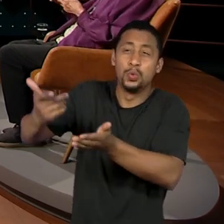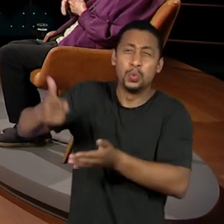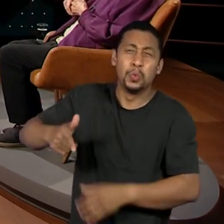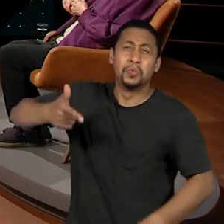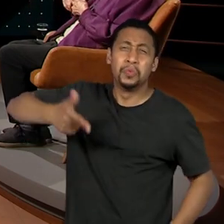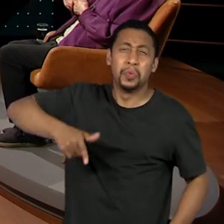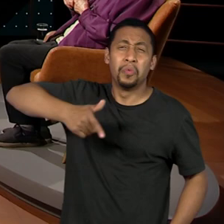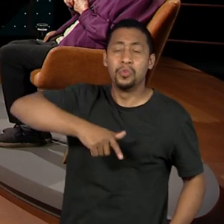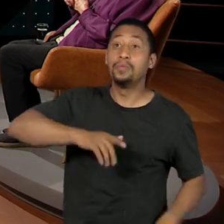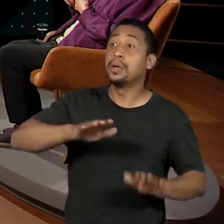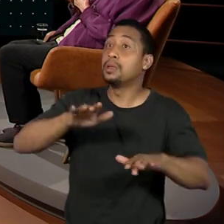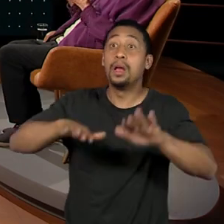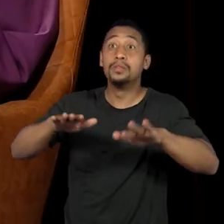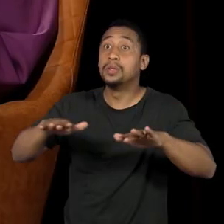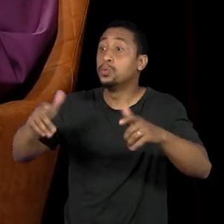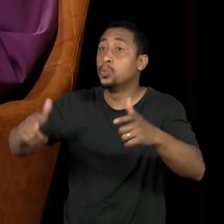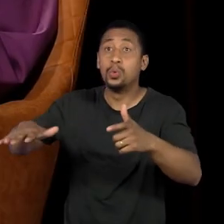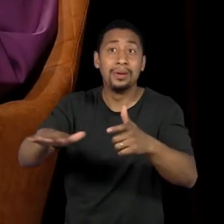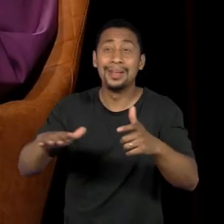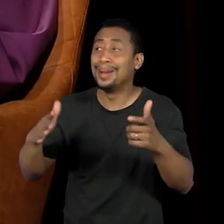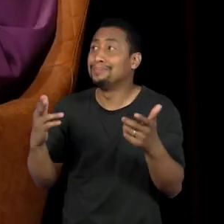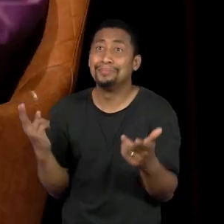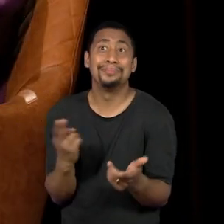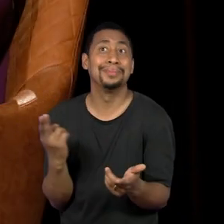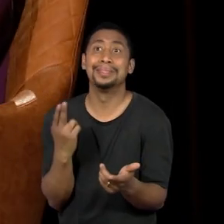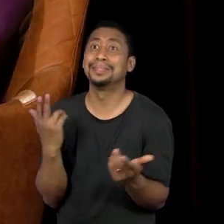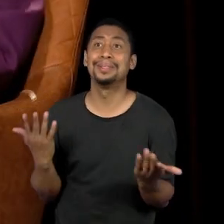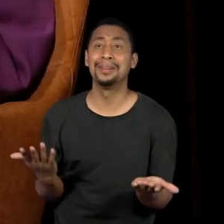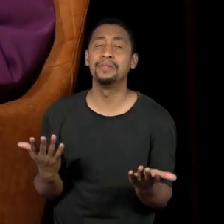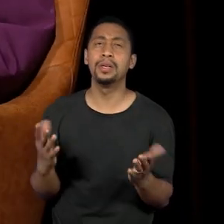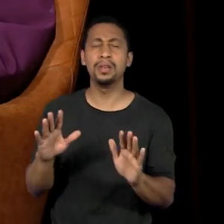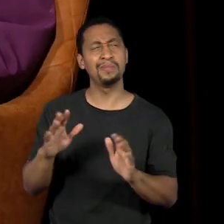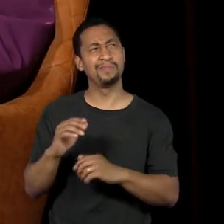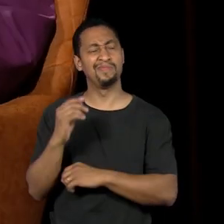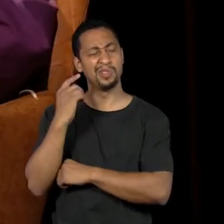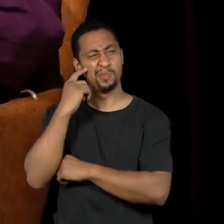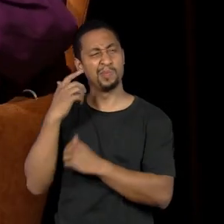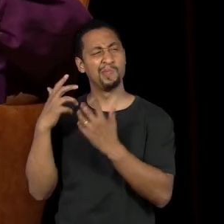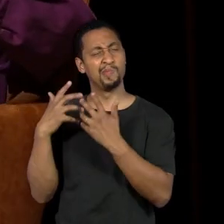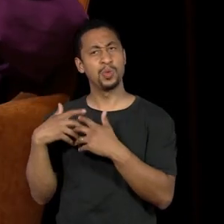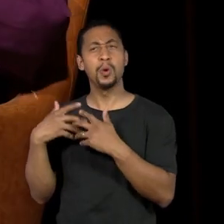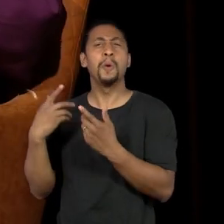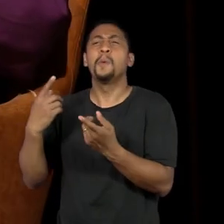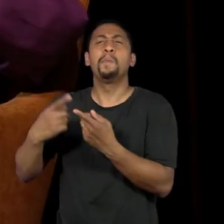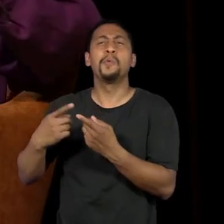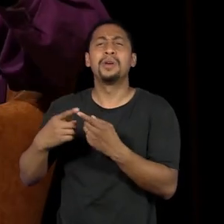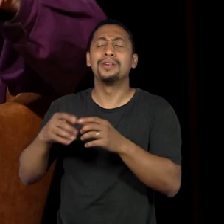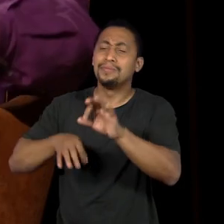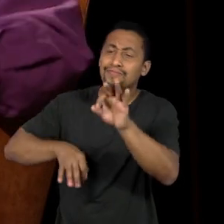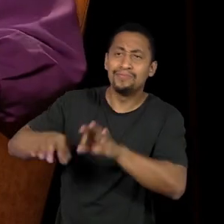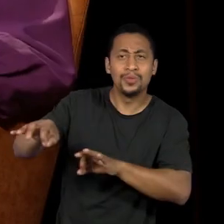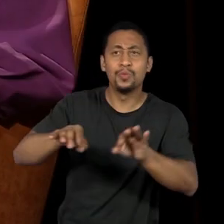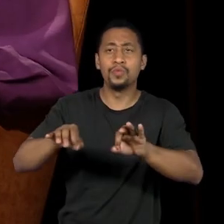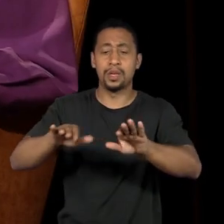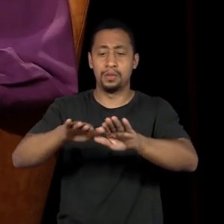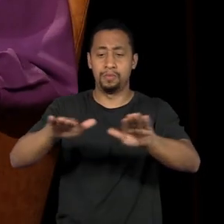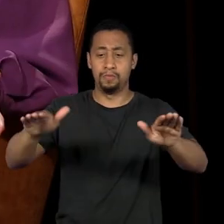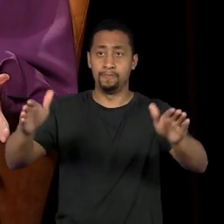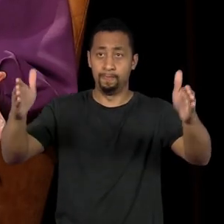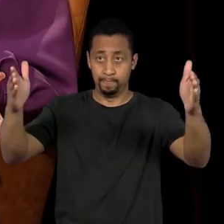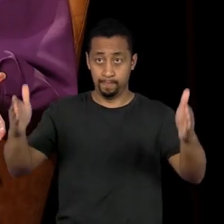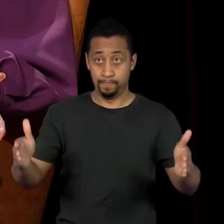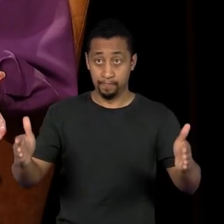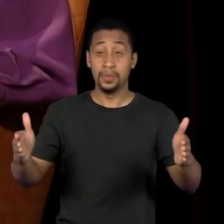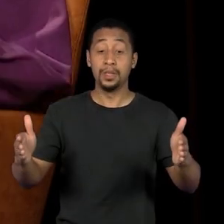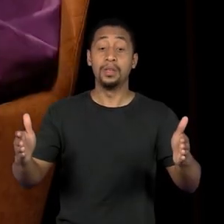Né? Então a marca disse assim, por que a gente não faz um tablado, um palco na proa da barca? E